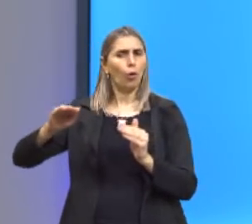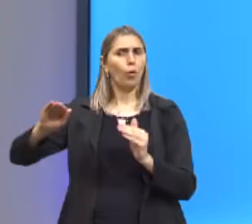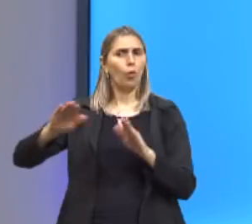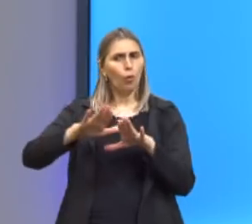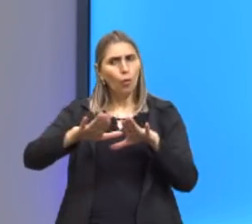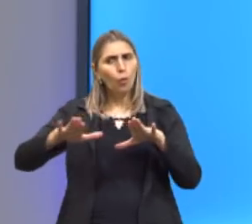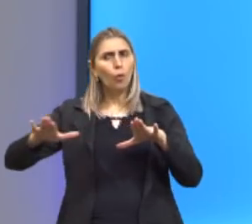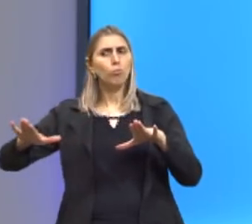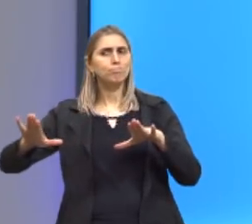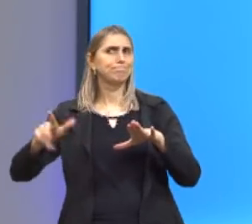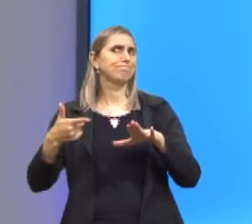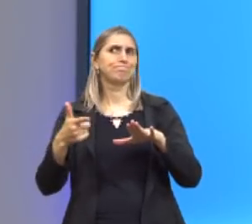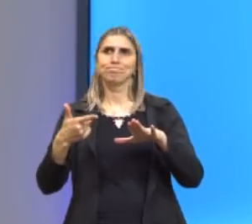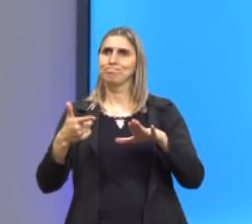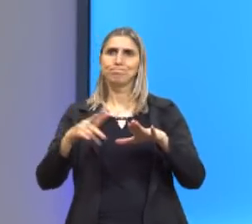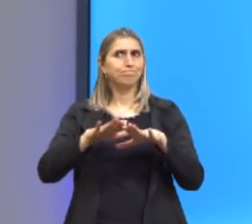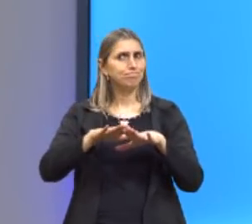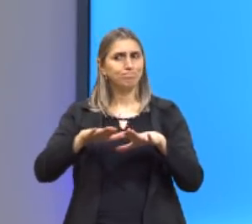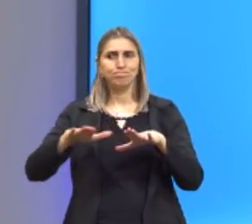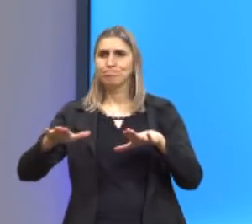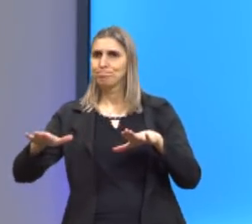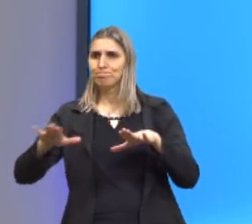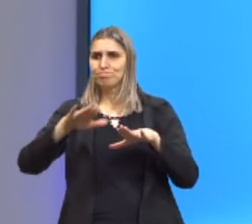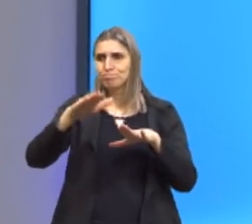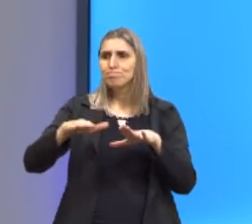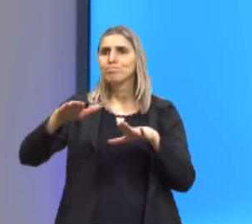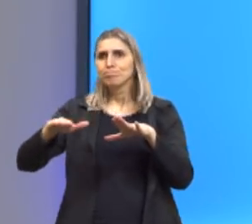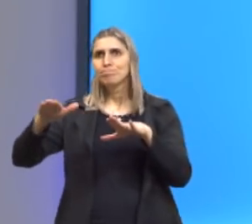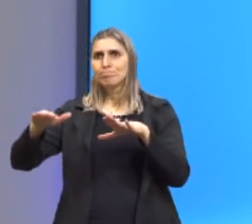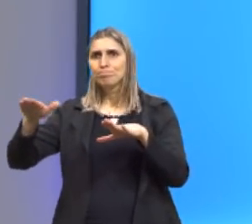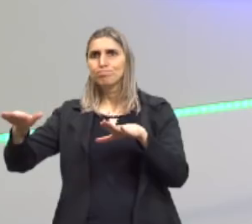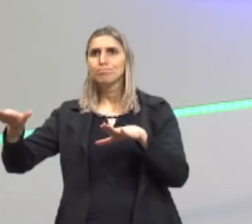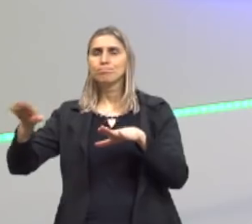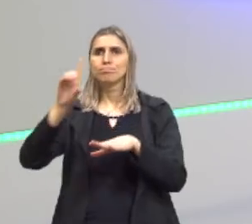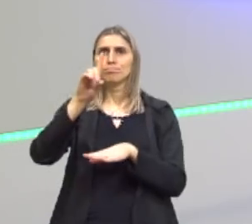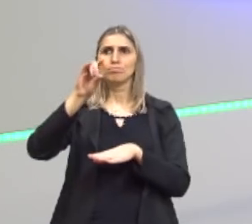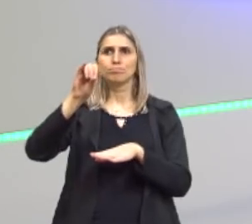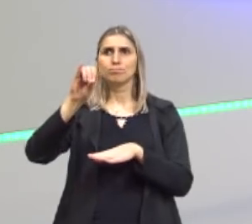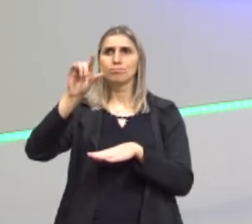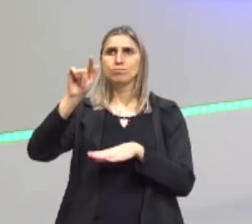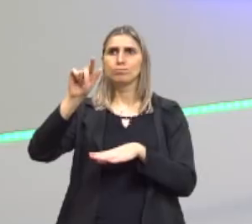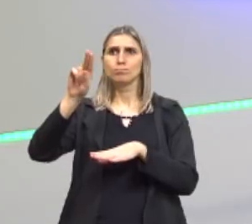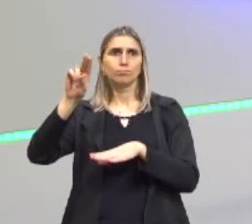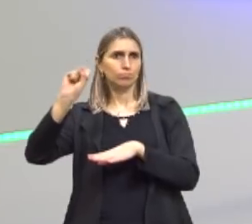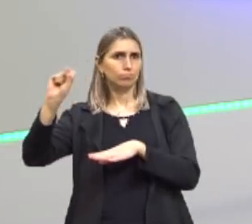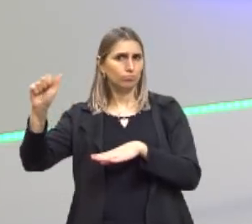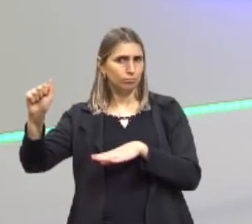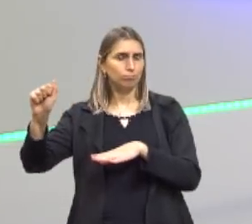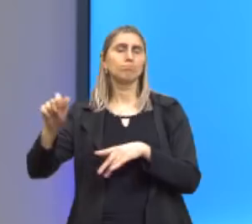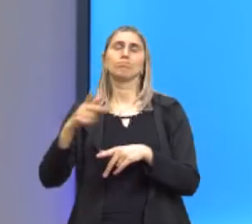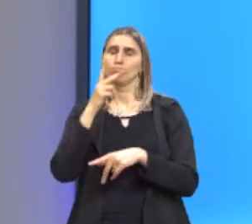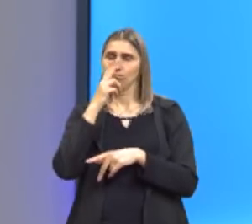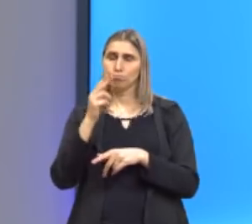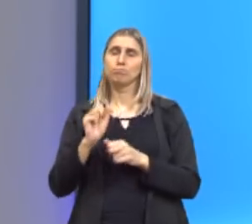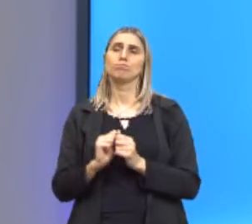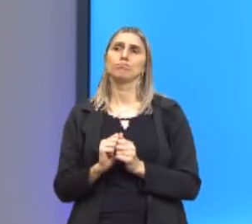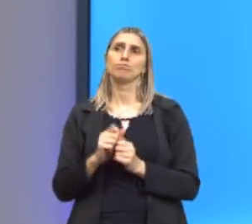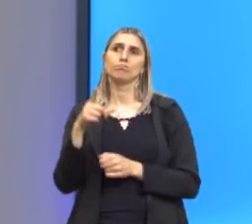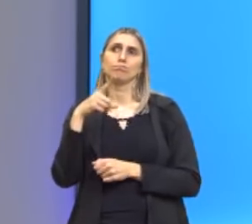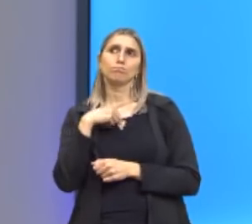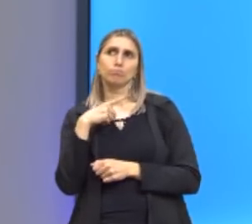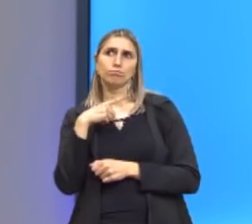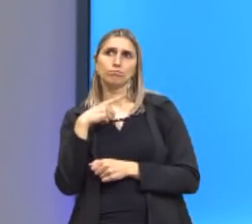né, que não é regular, uma superfície difusa. Mas, mesmo assim, nós vamos